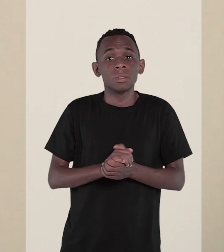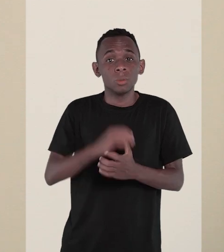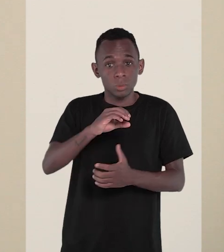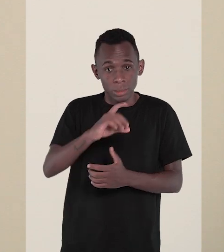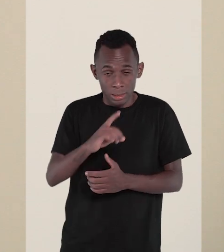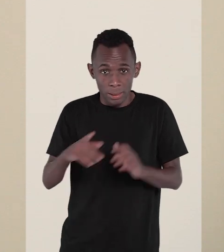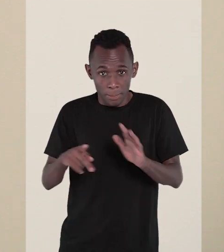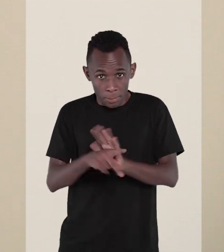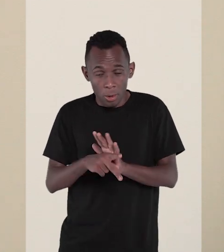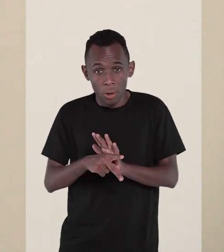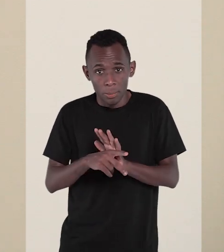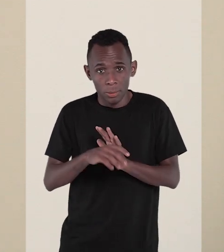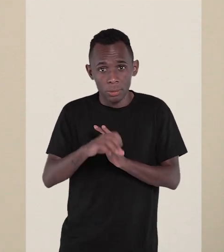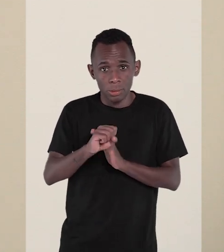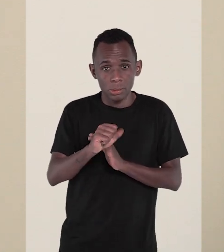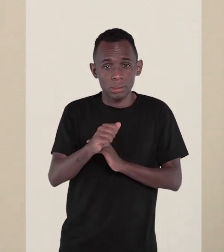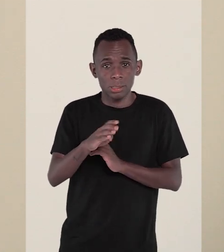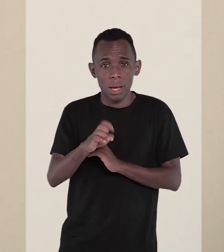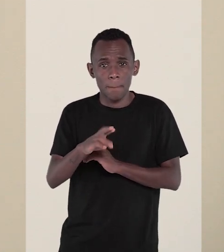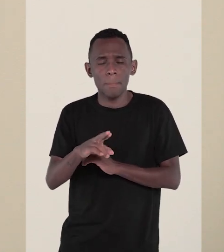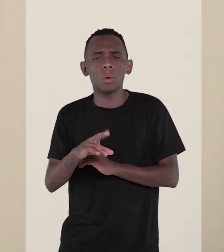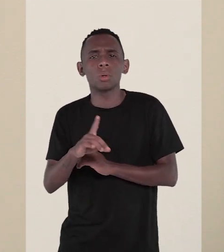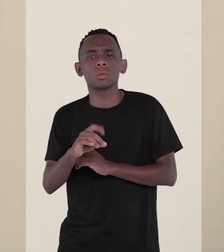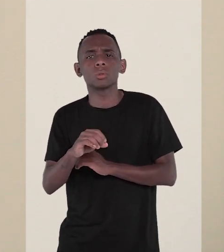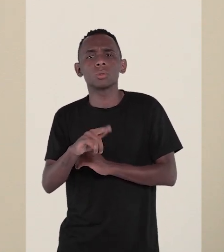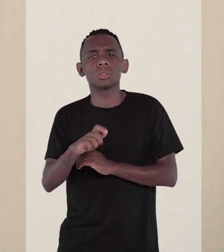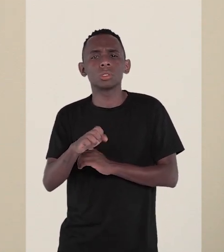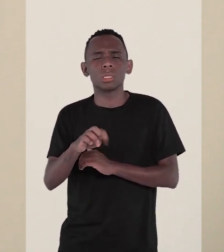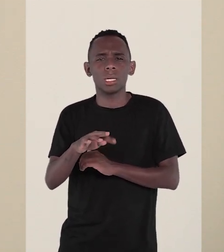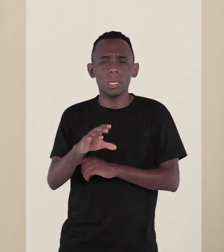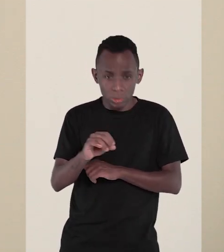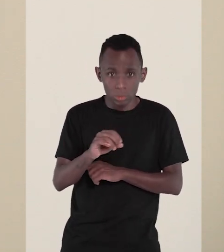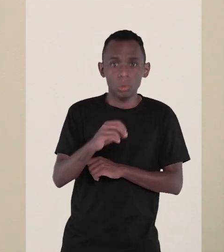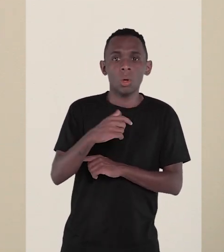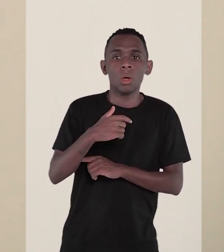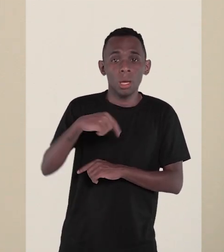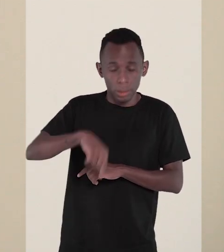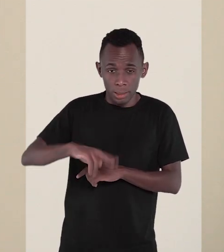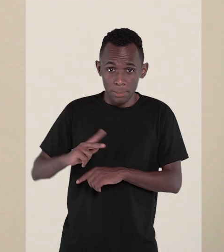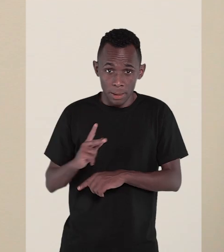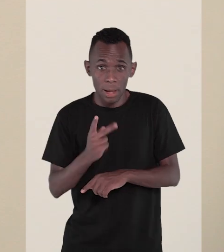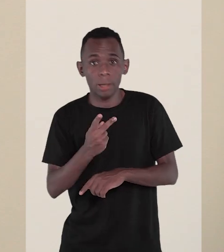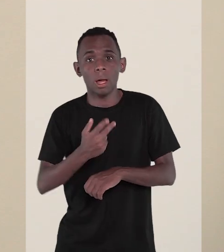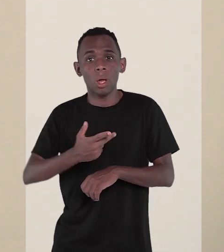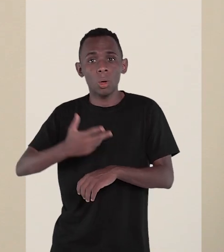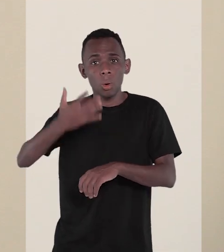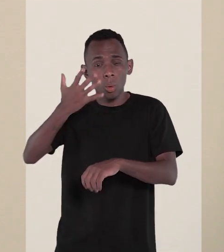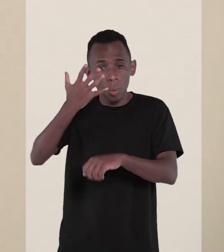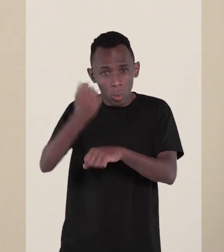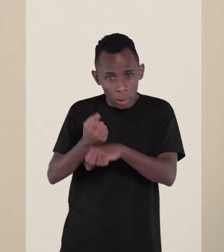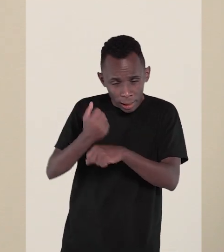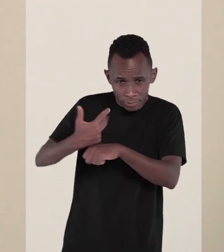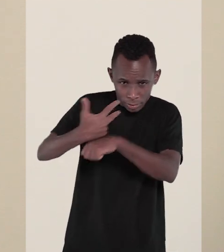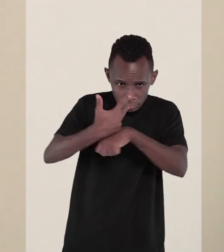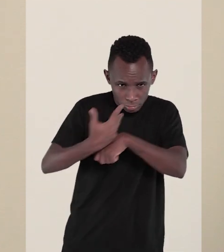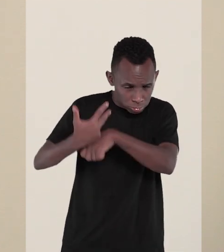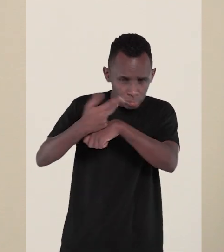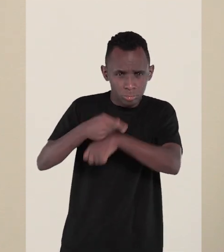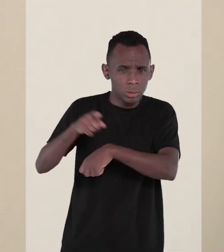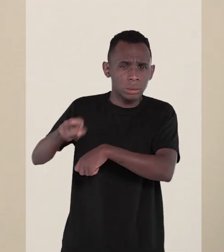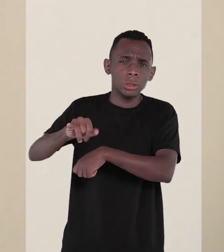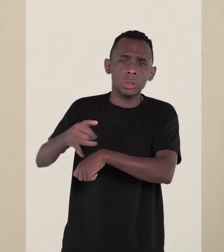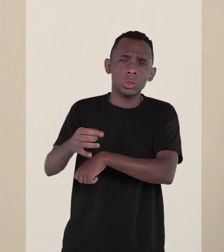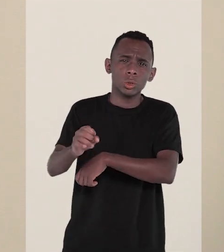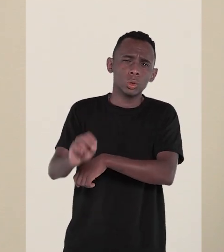Sabor do Gesto, eu vim para Belo Horizonte, fiquei quase 20 dias, um mês, né? E gravei lá no estúdio do John. Ele foi um dos